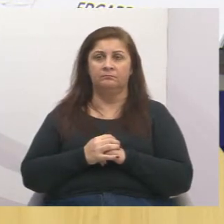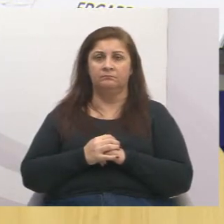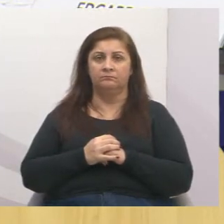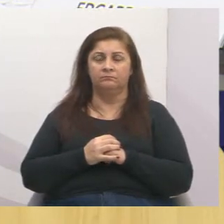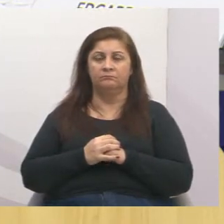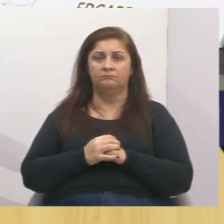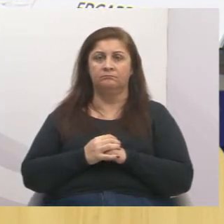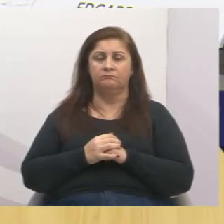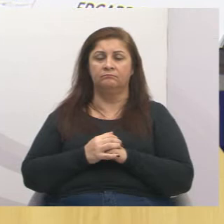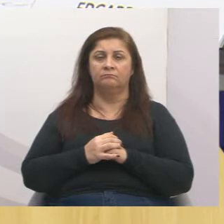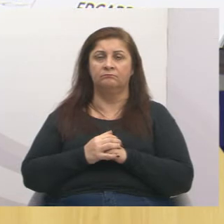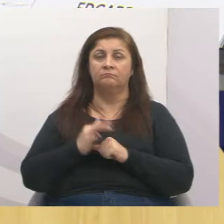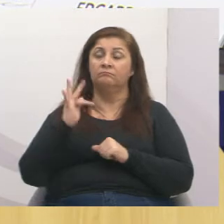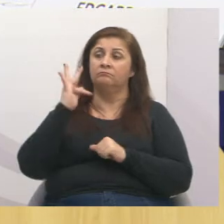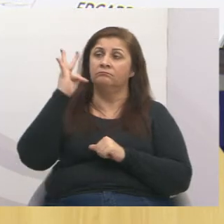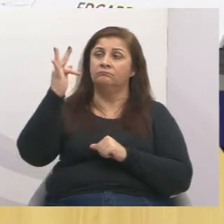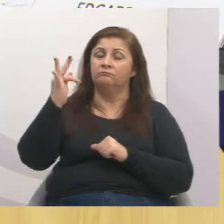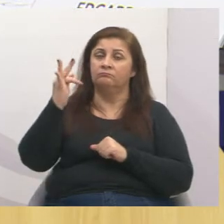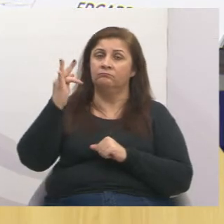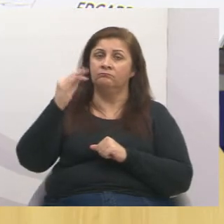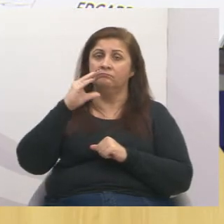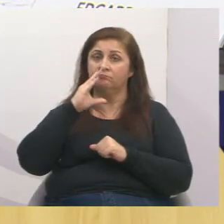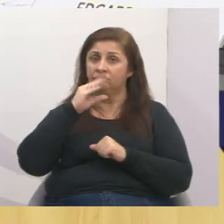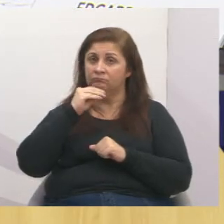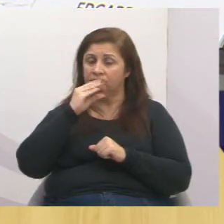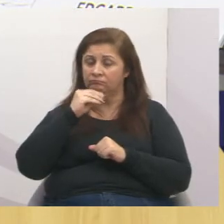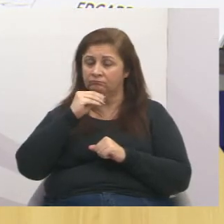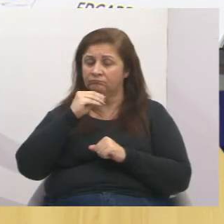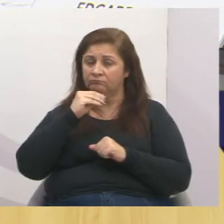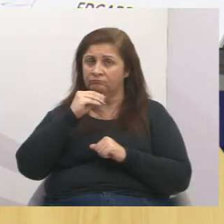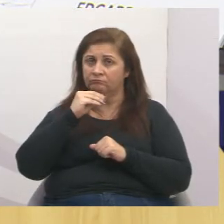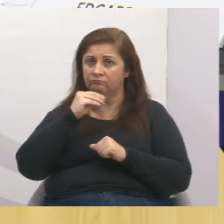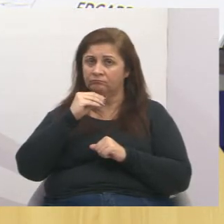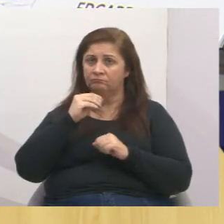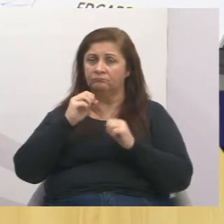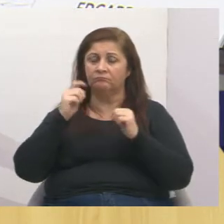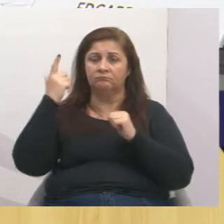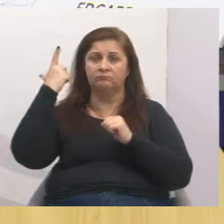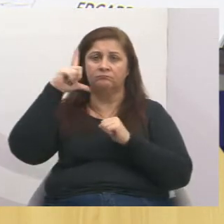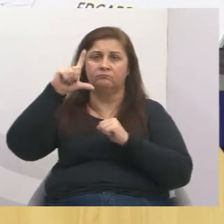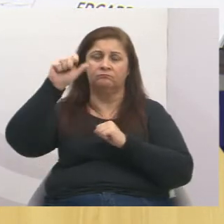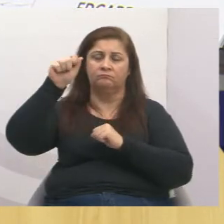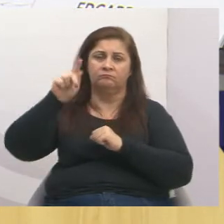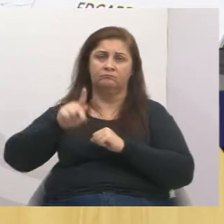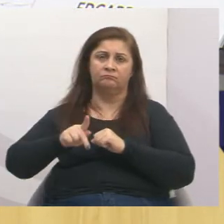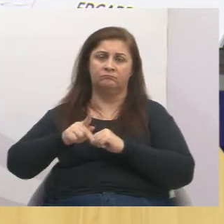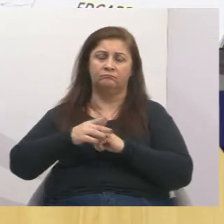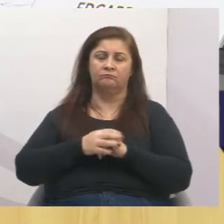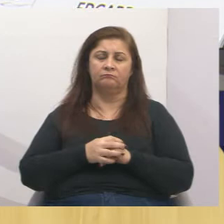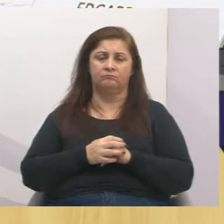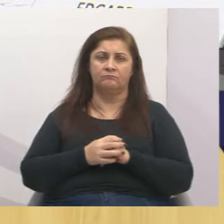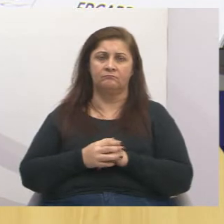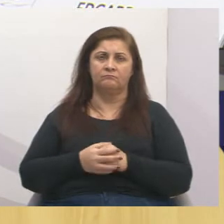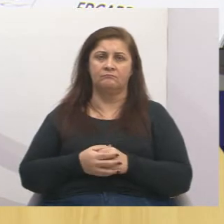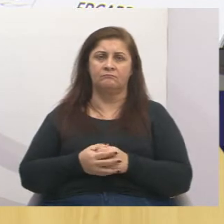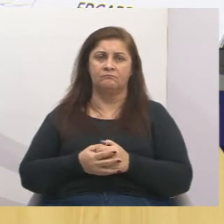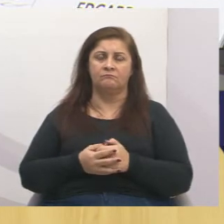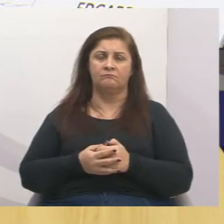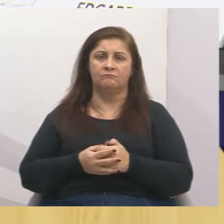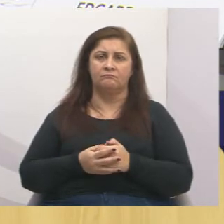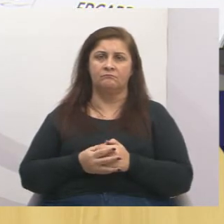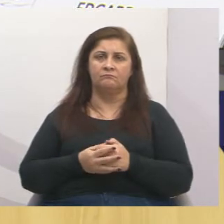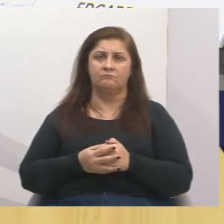os funcionários que estão na ativa hoje possam lá na frente estar aposentando dignamente.